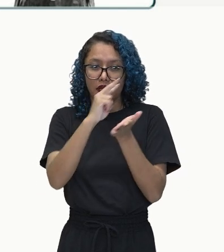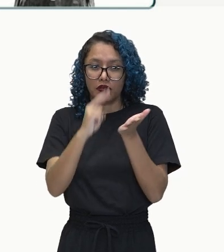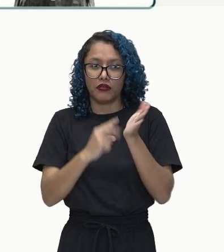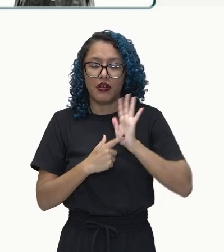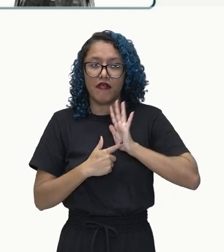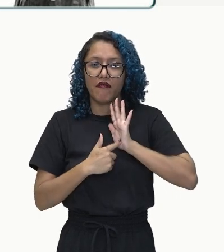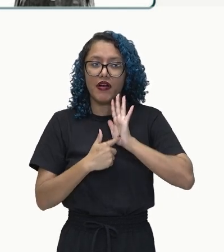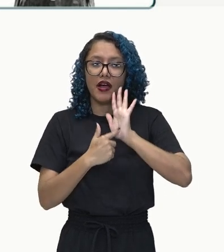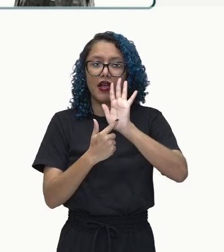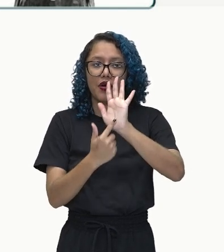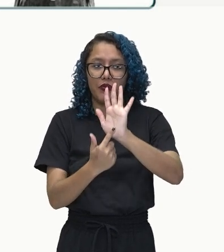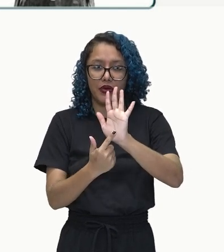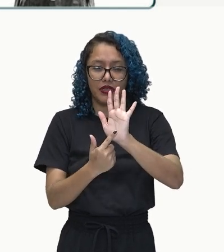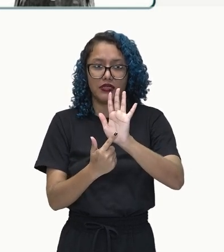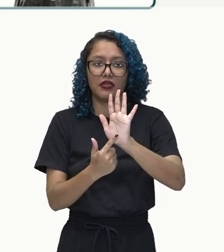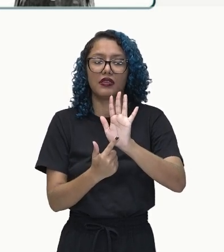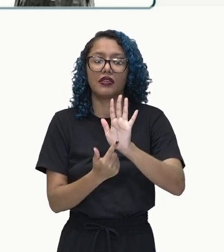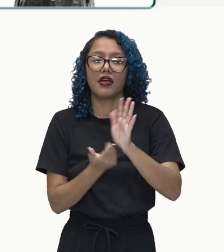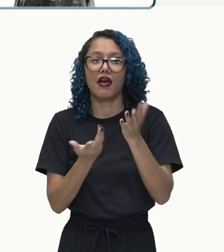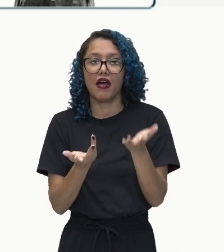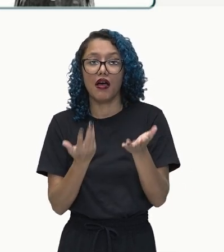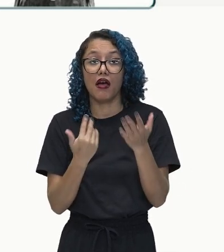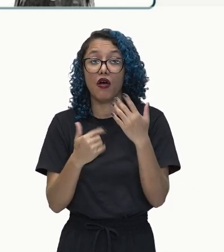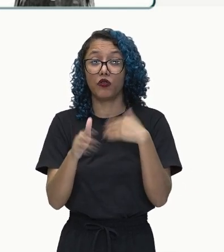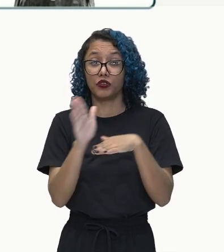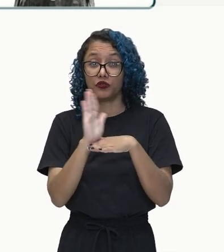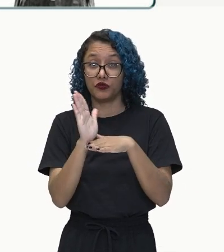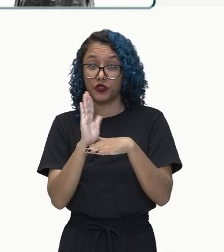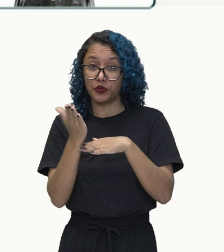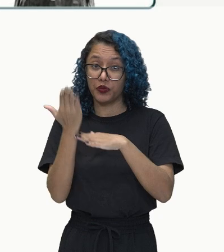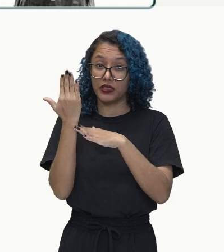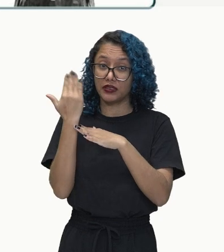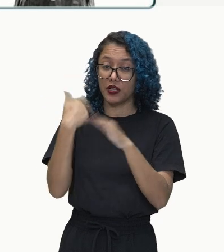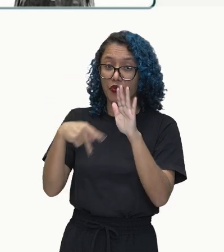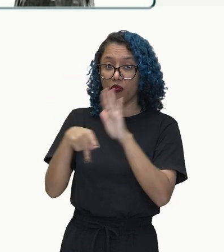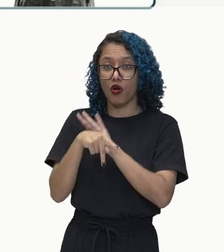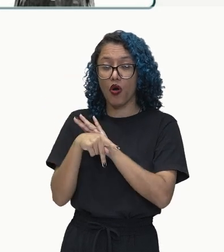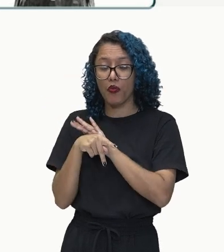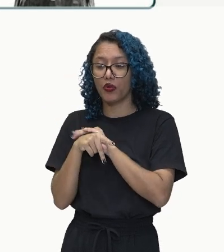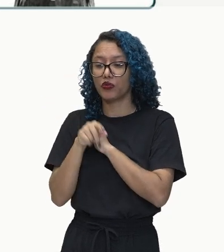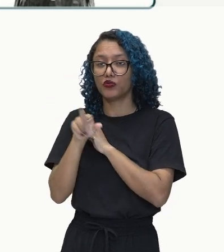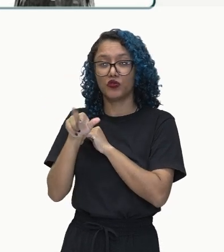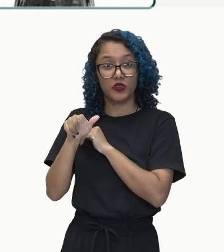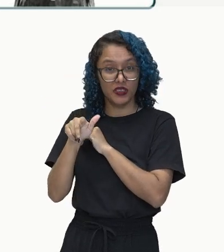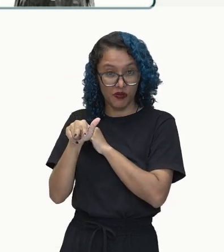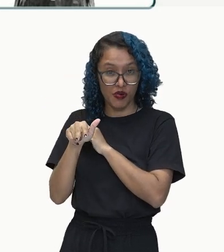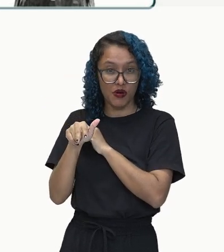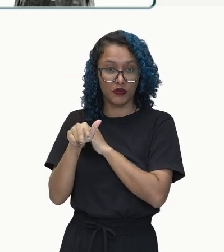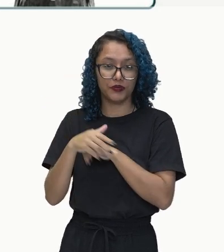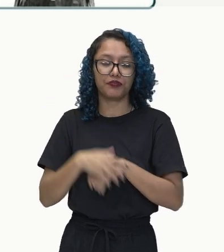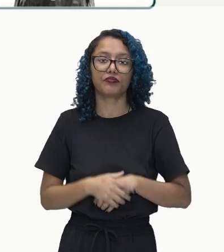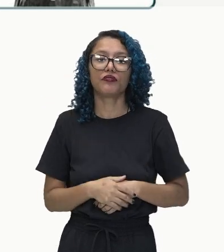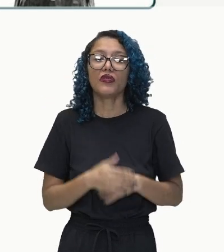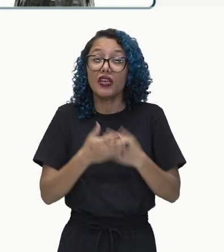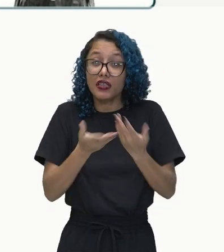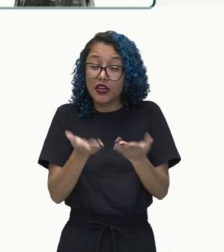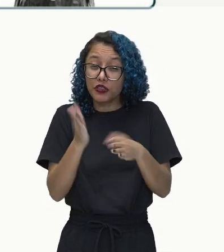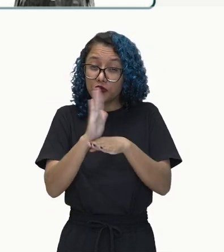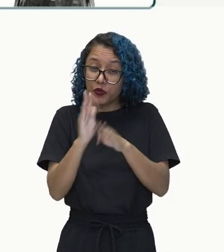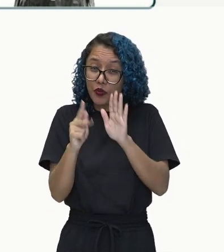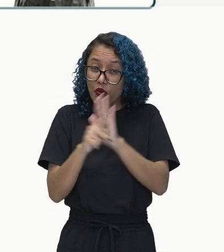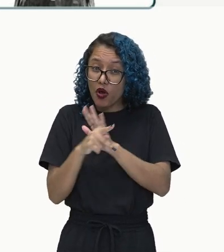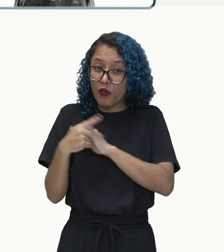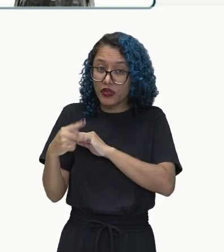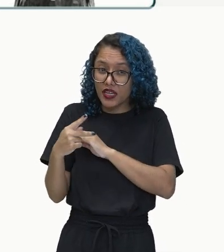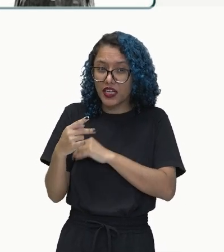apresentação a respeito dos trabalhos anteriores dos diretores. Olha só como ele prossegue aqui, ó. O cinema dos irmãos Coen, goste-se